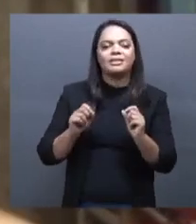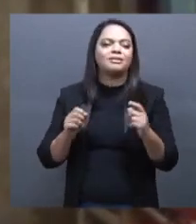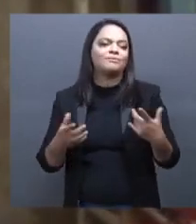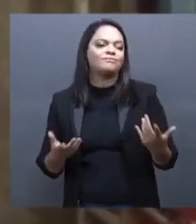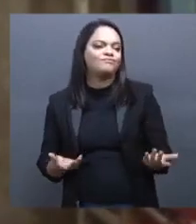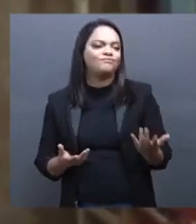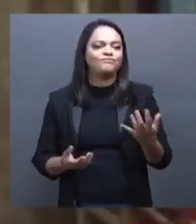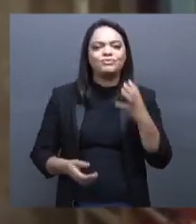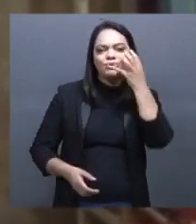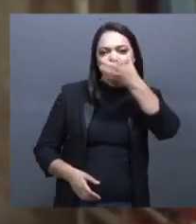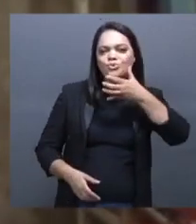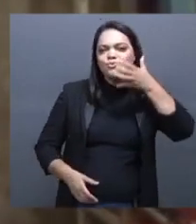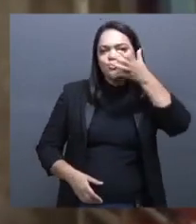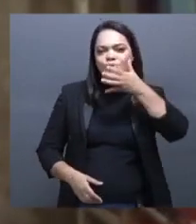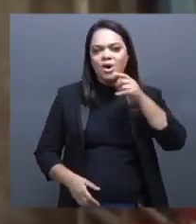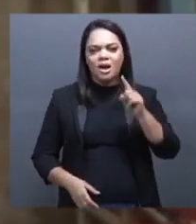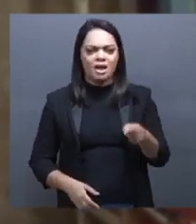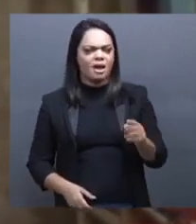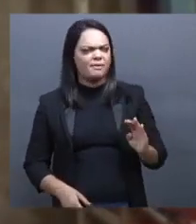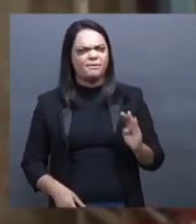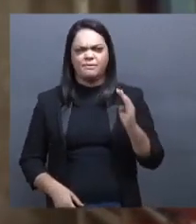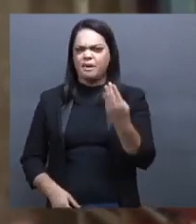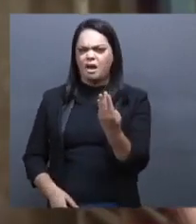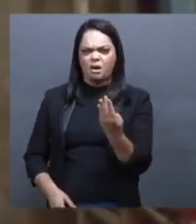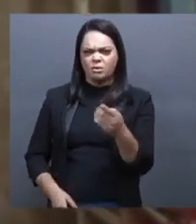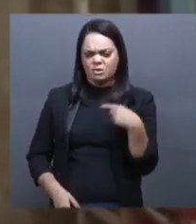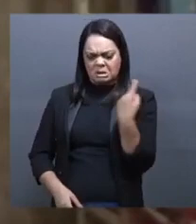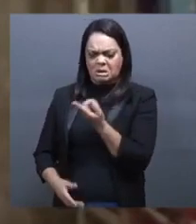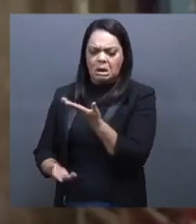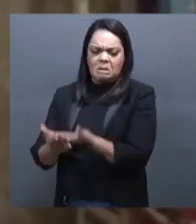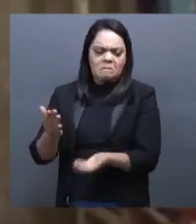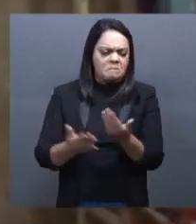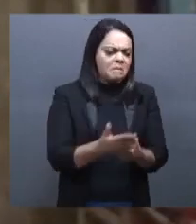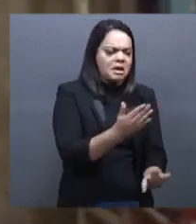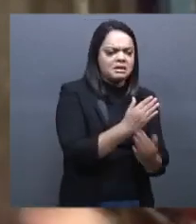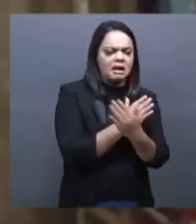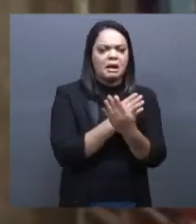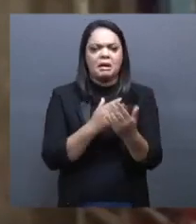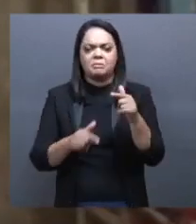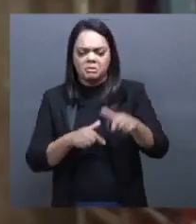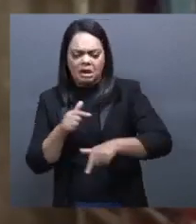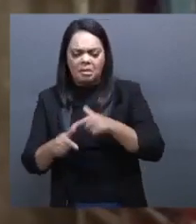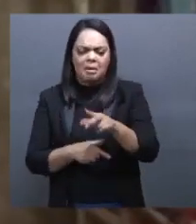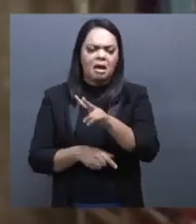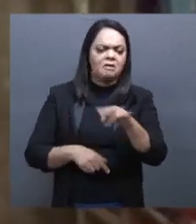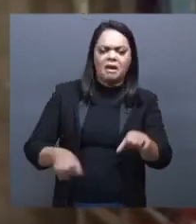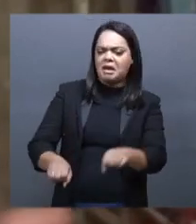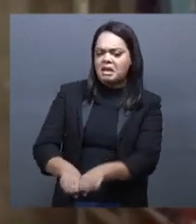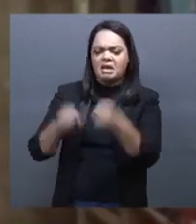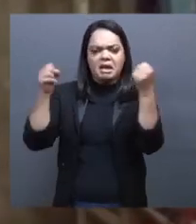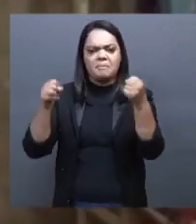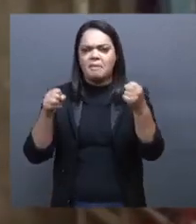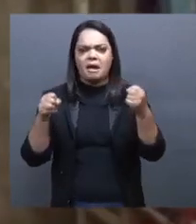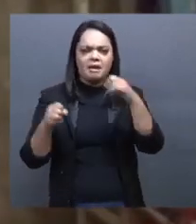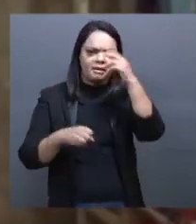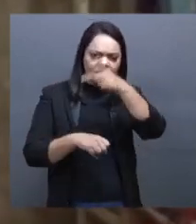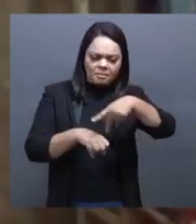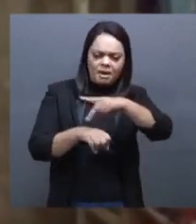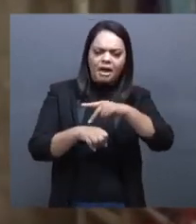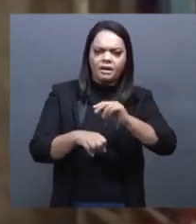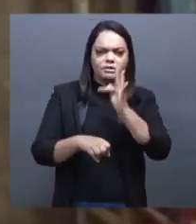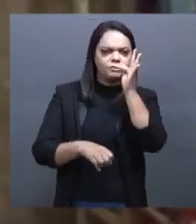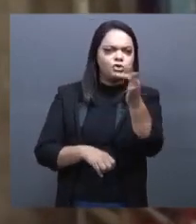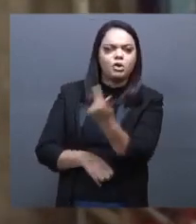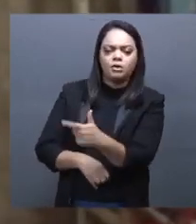de um discurso que é falacioso, de que perderemos os empregos, de que vai haver quebradeira geral, de que não teremos uma economia no